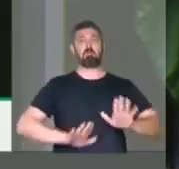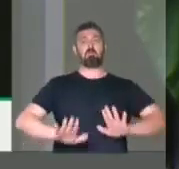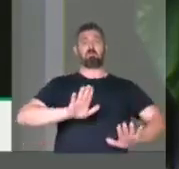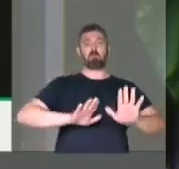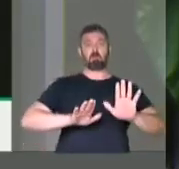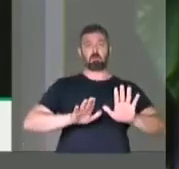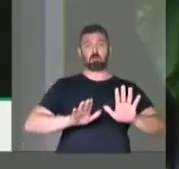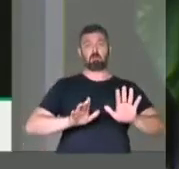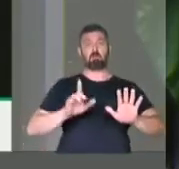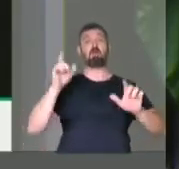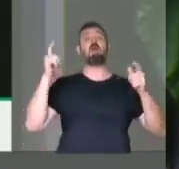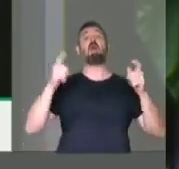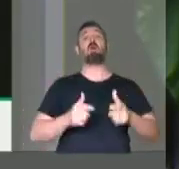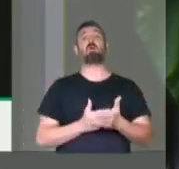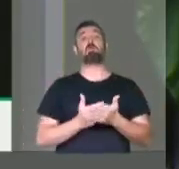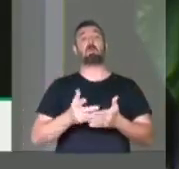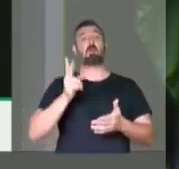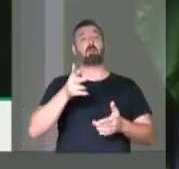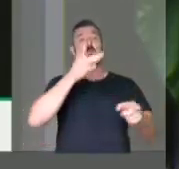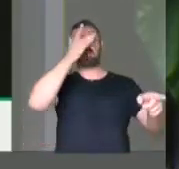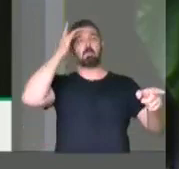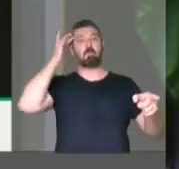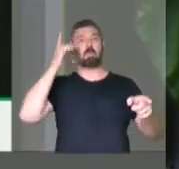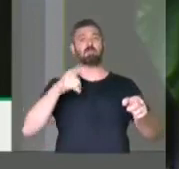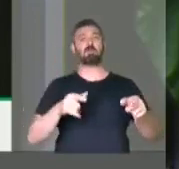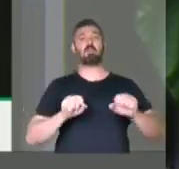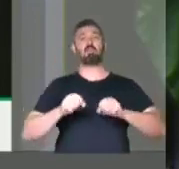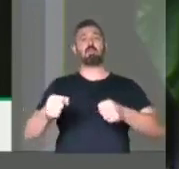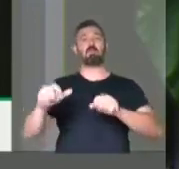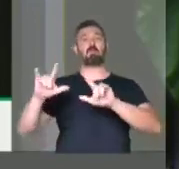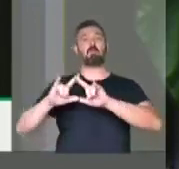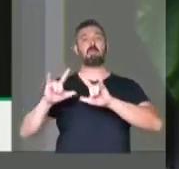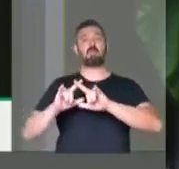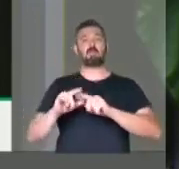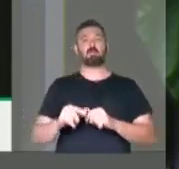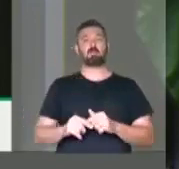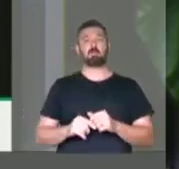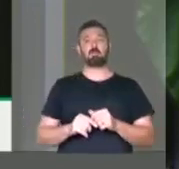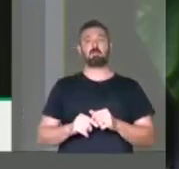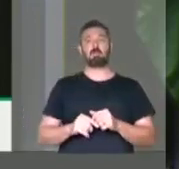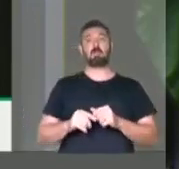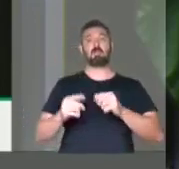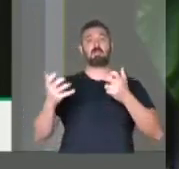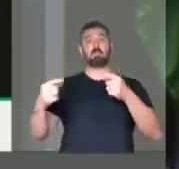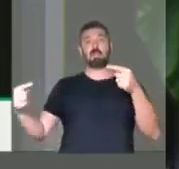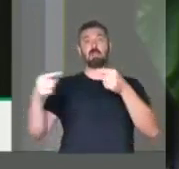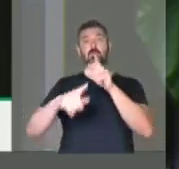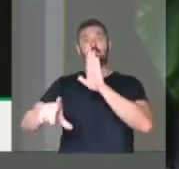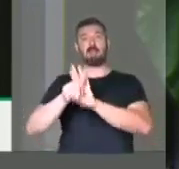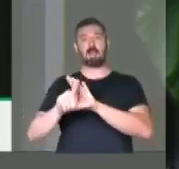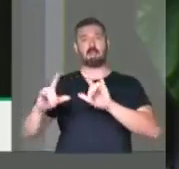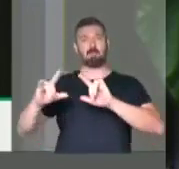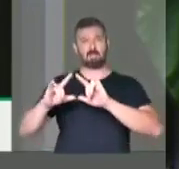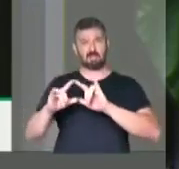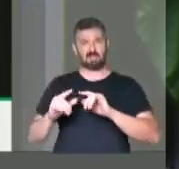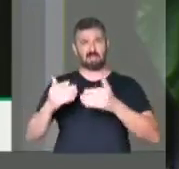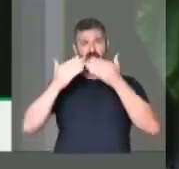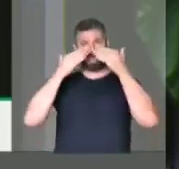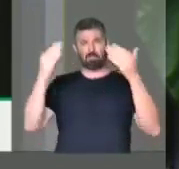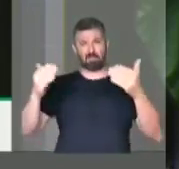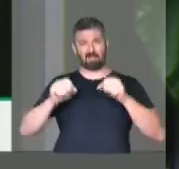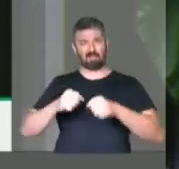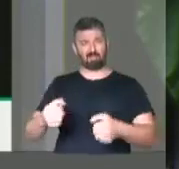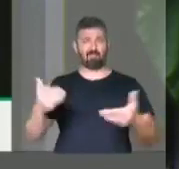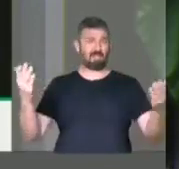recuada vem das mesmas pessoas que defendem as milícias, que defendem a legalização das milícias no Rio de Janeiro, defendem abertamente